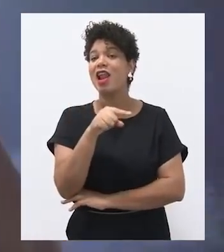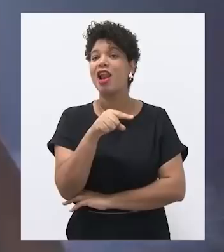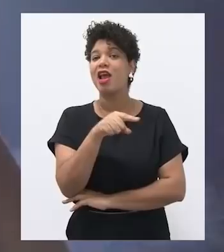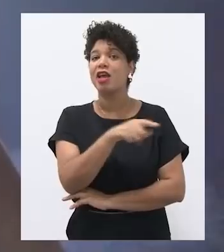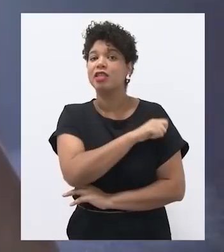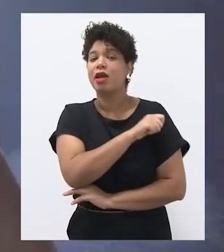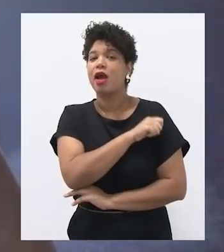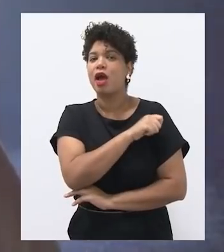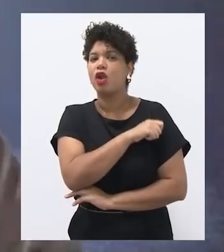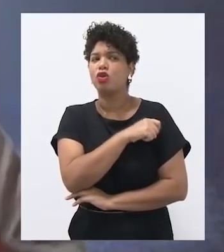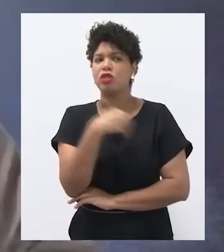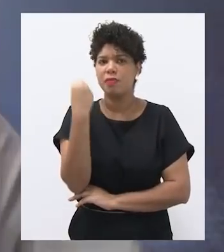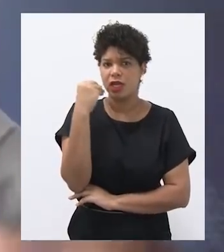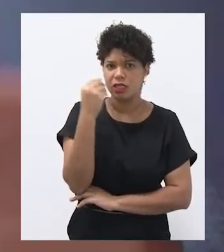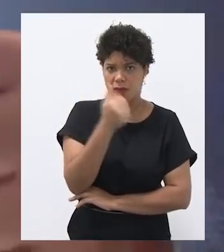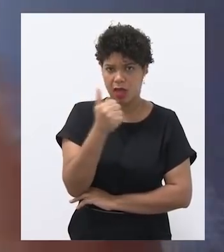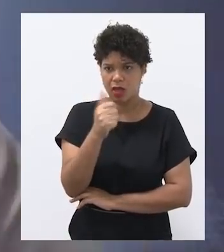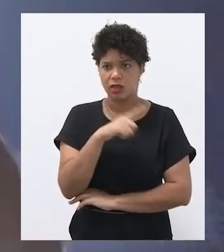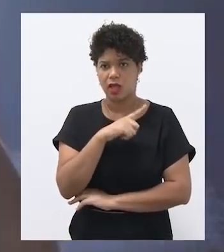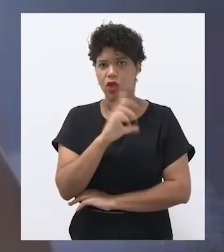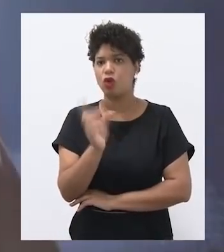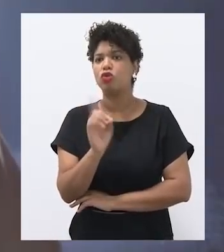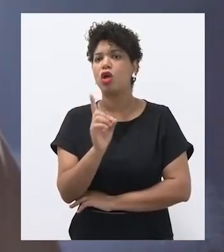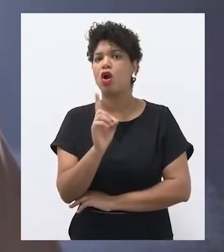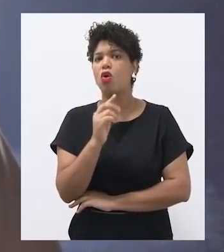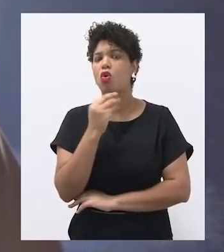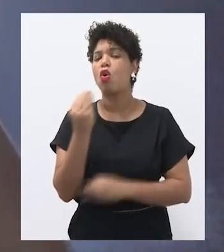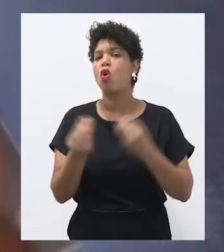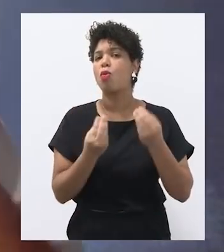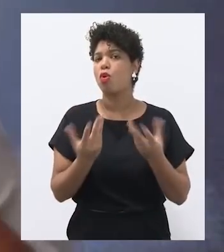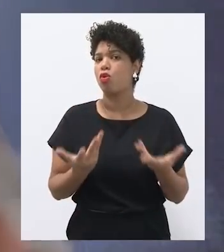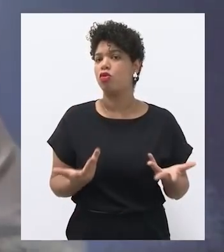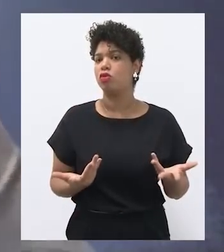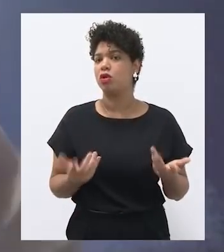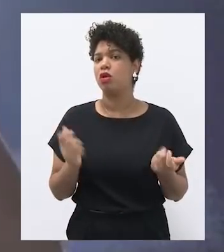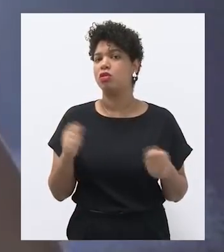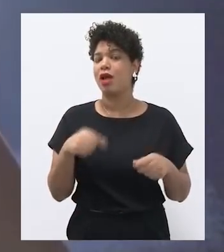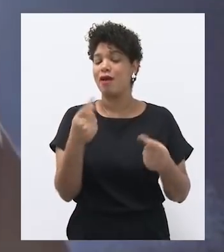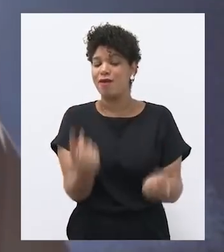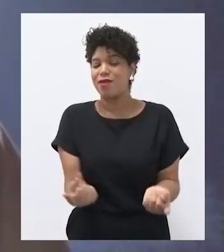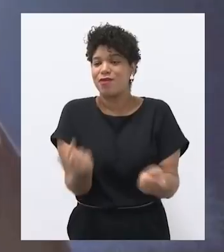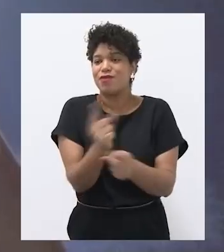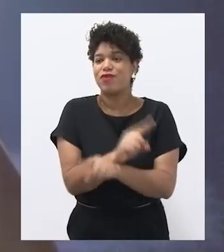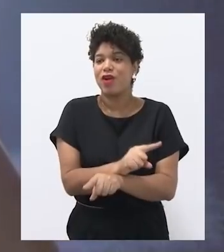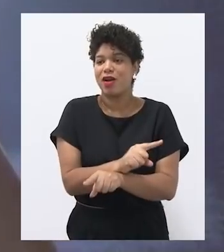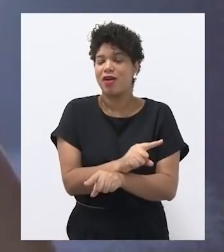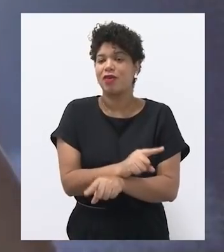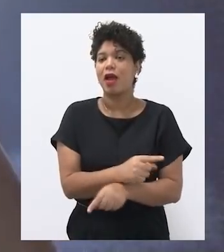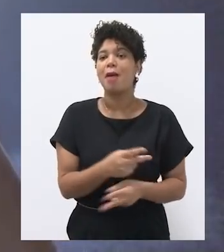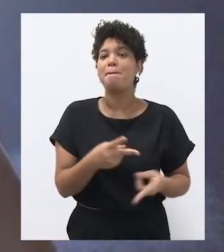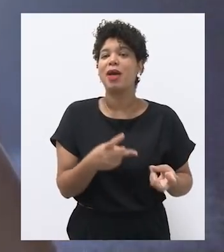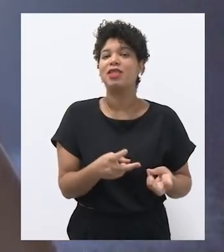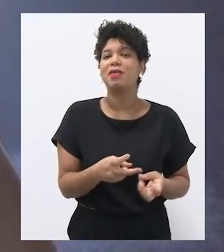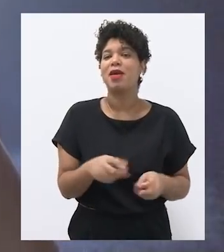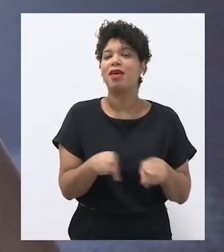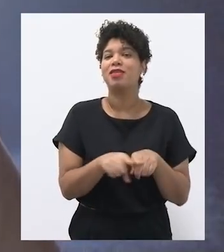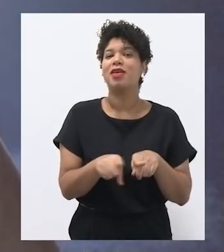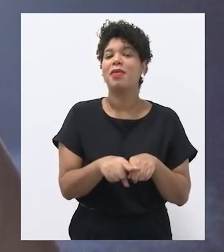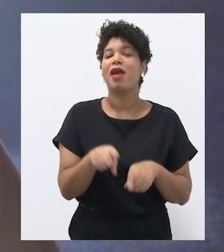do estudante? E por que a gente não inverte a mão? Por que a gente não olha a experiência do